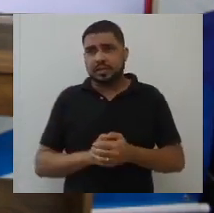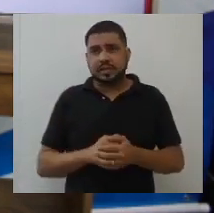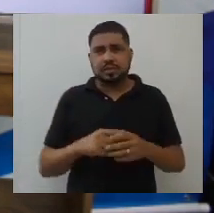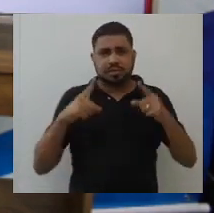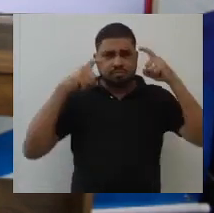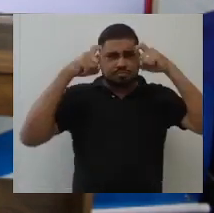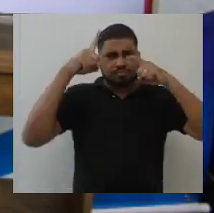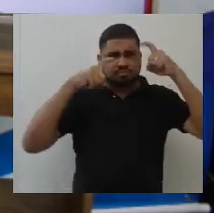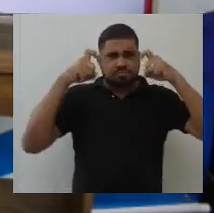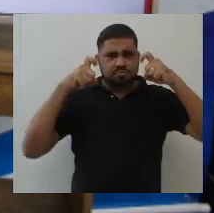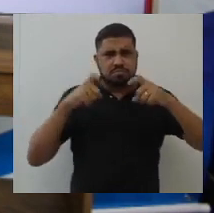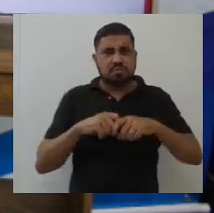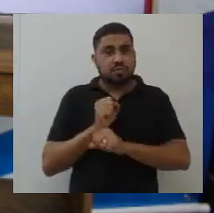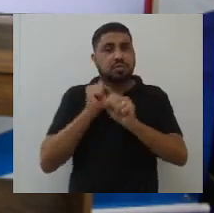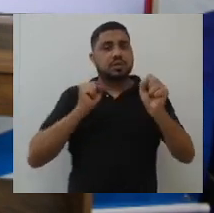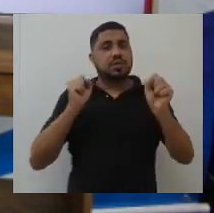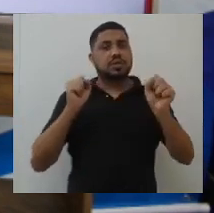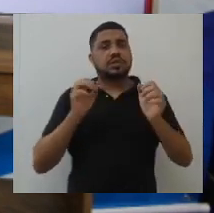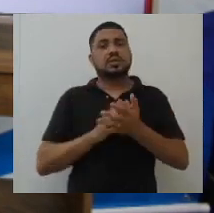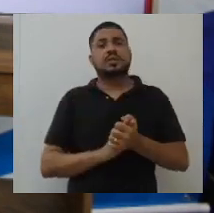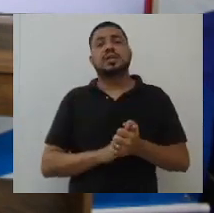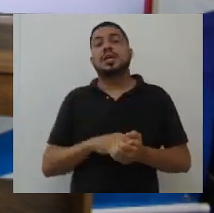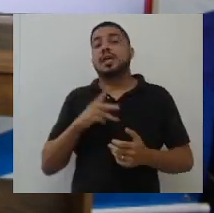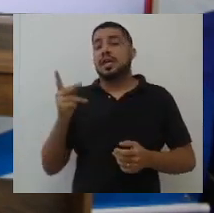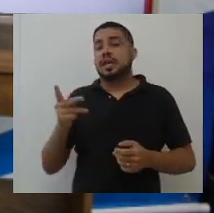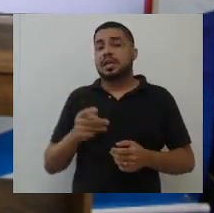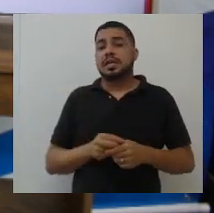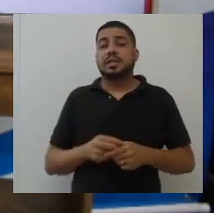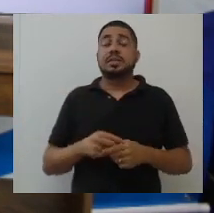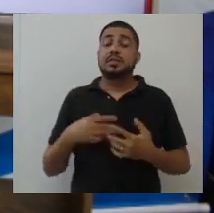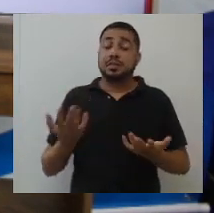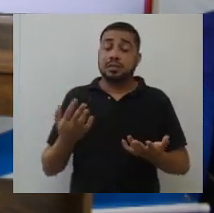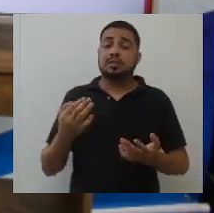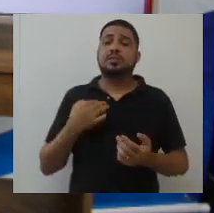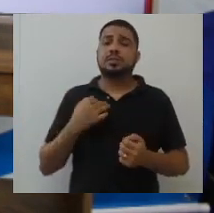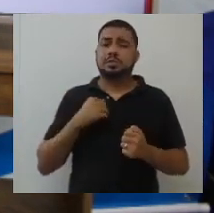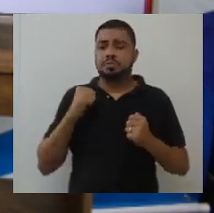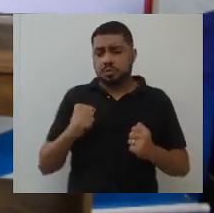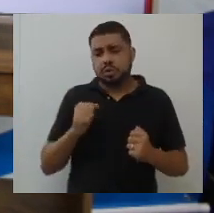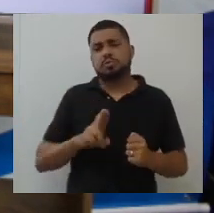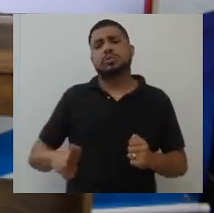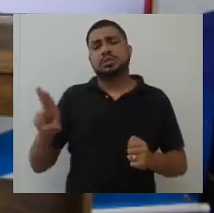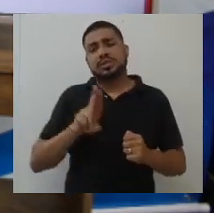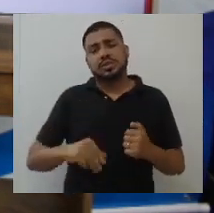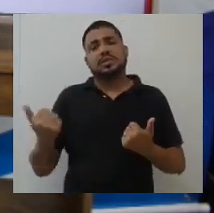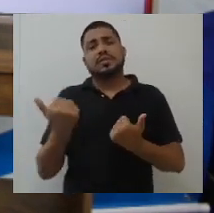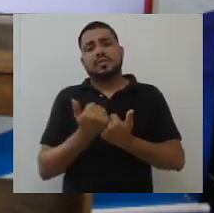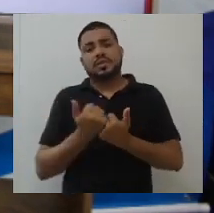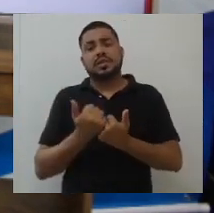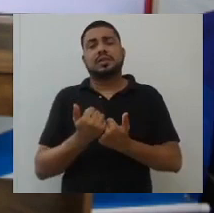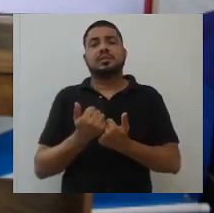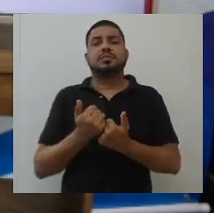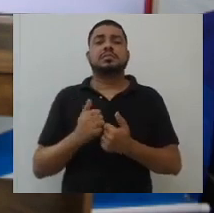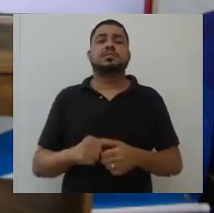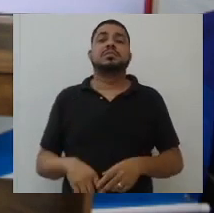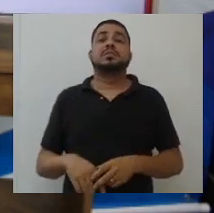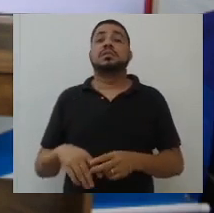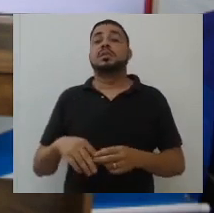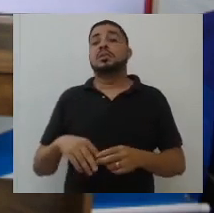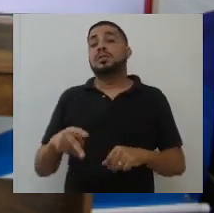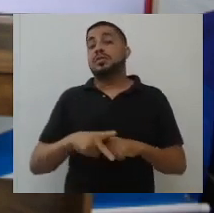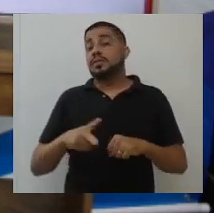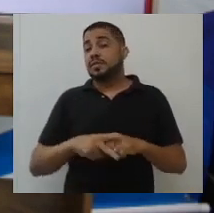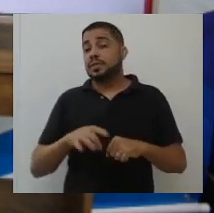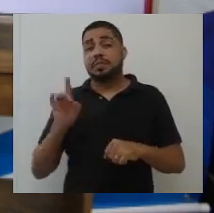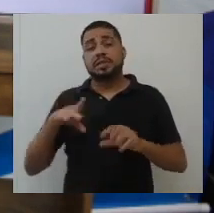I do work. She does eat all the food. Ela come toda a comida. Então eu posso utilizar o verbo auxiliar no modo afirmativo, mas somente